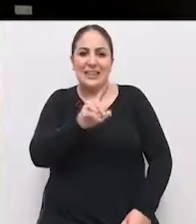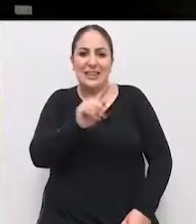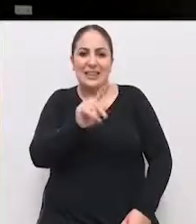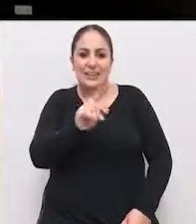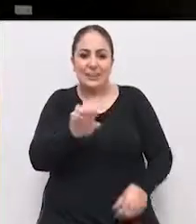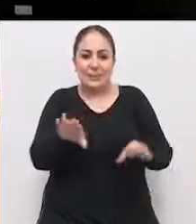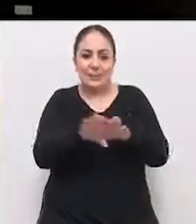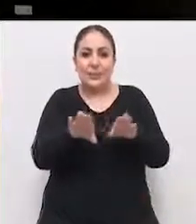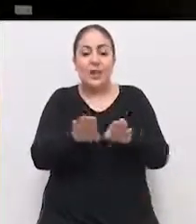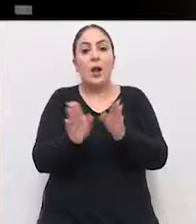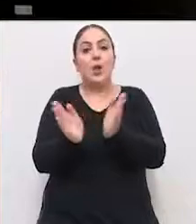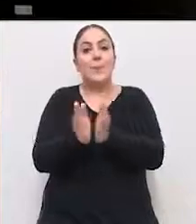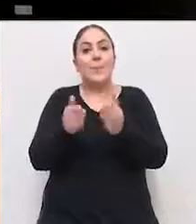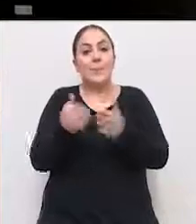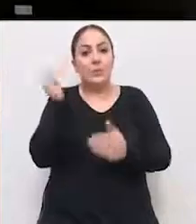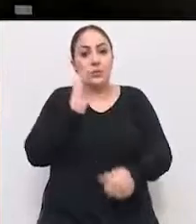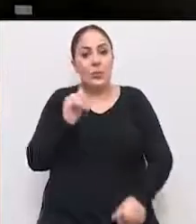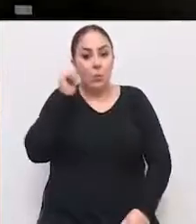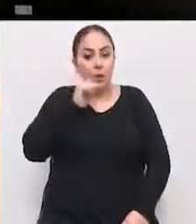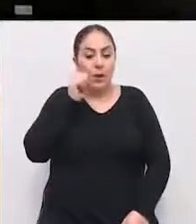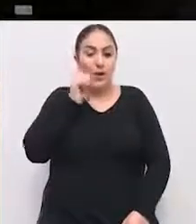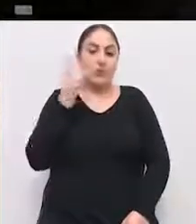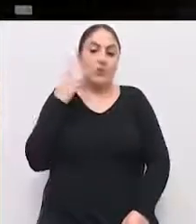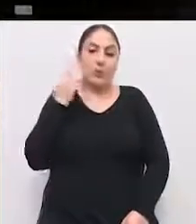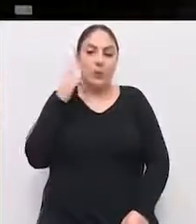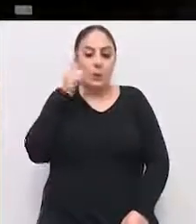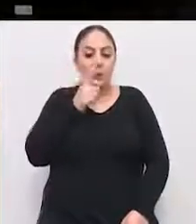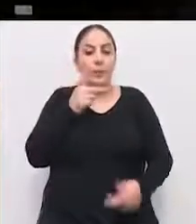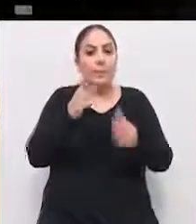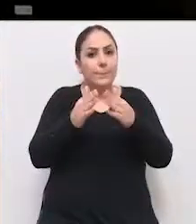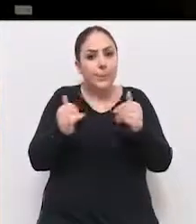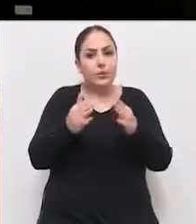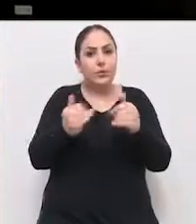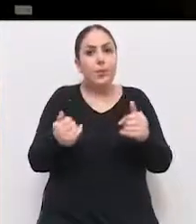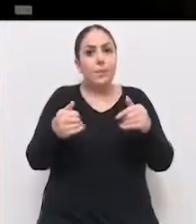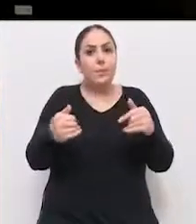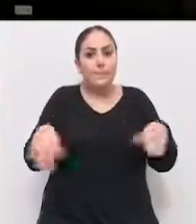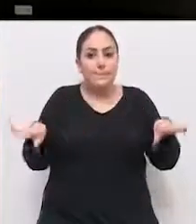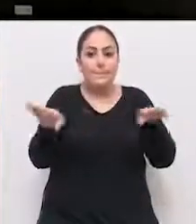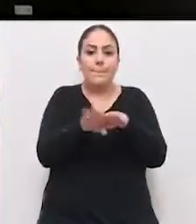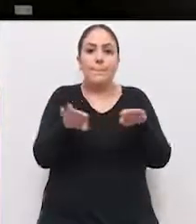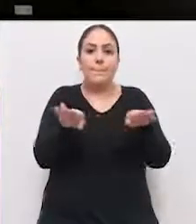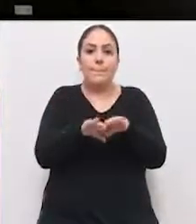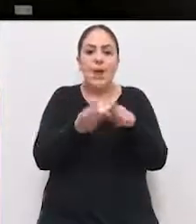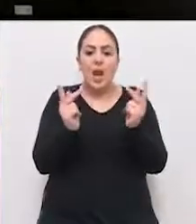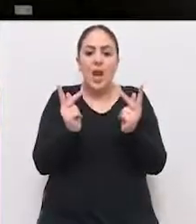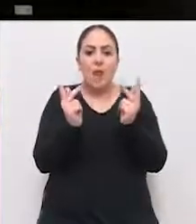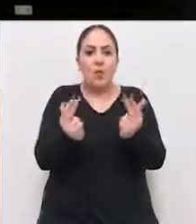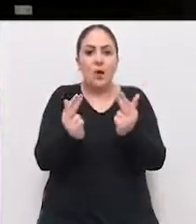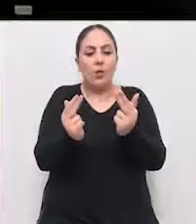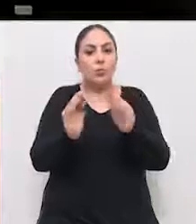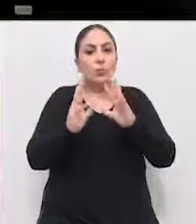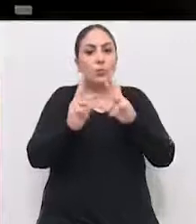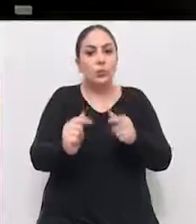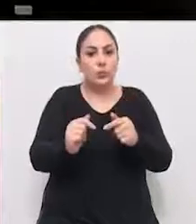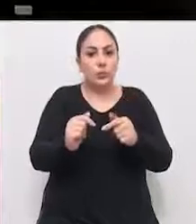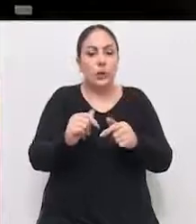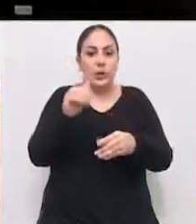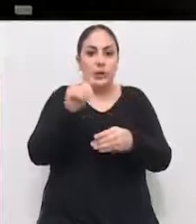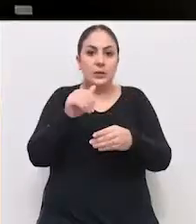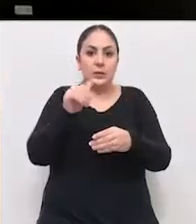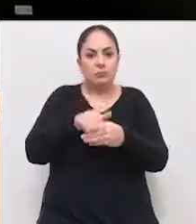da Comissão Nacional da Mulher Advogada, pleiteando paridade nos pleitos